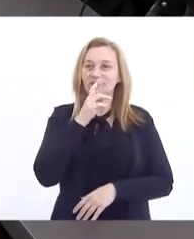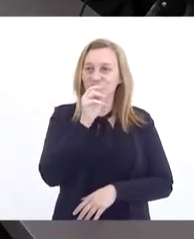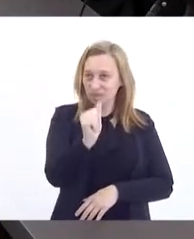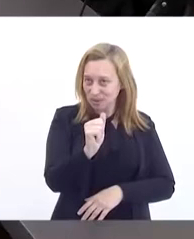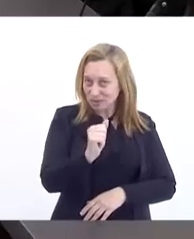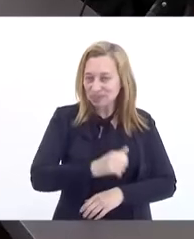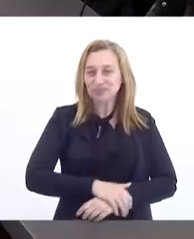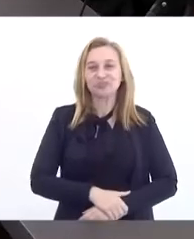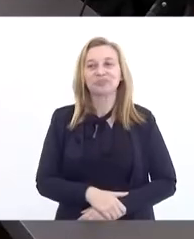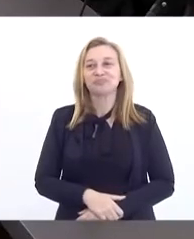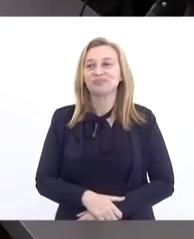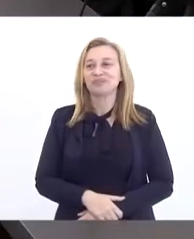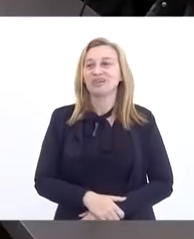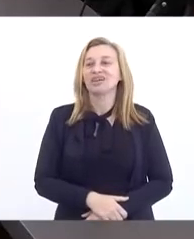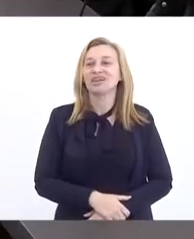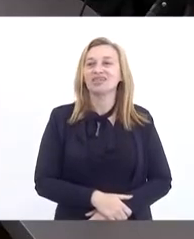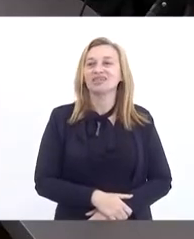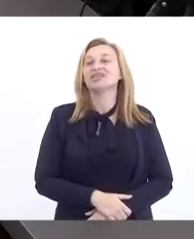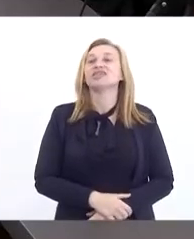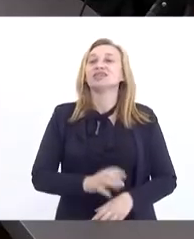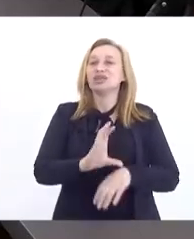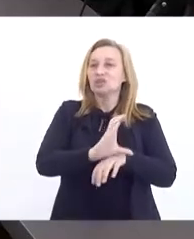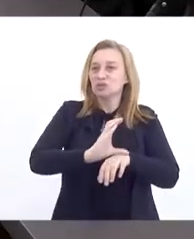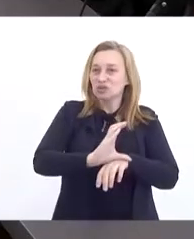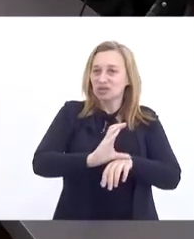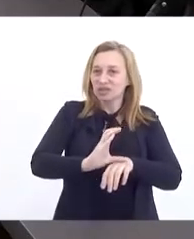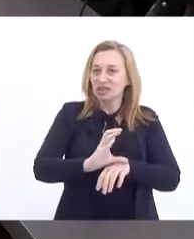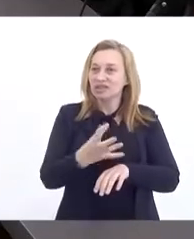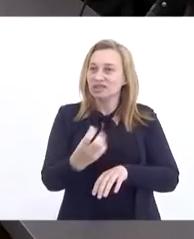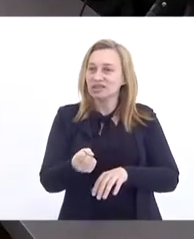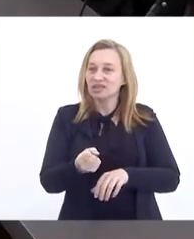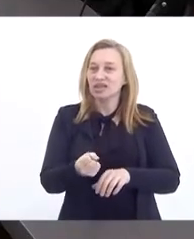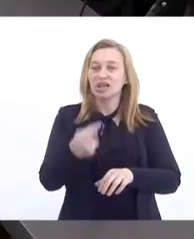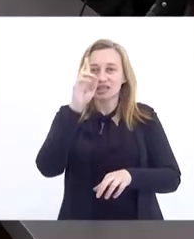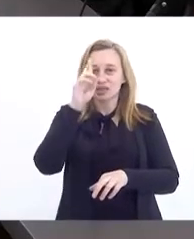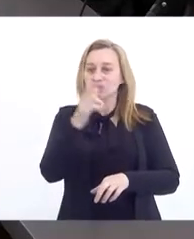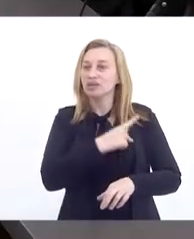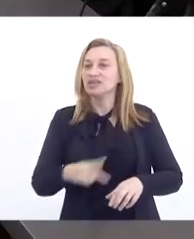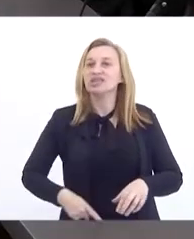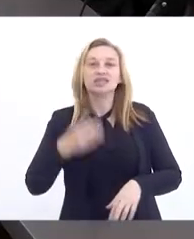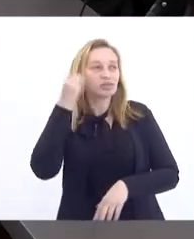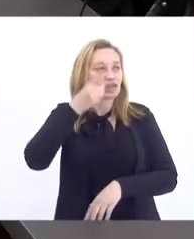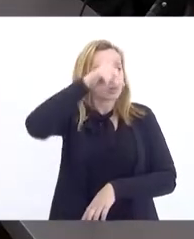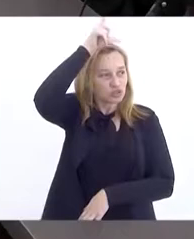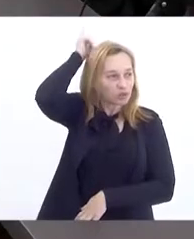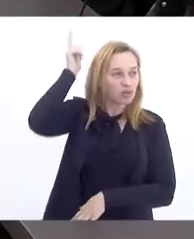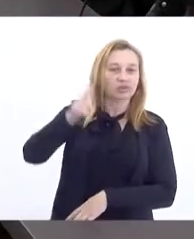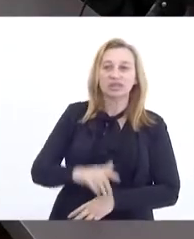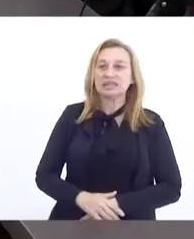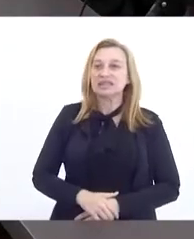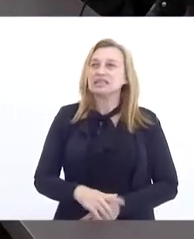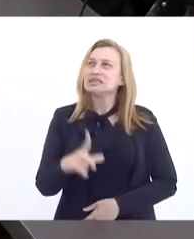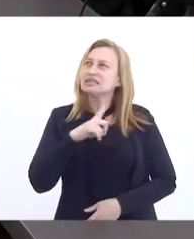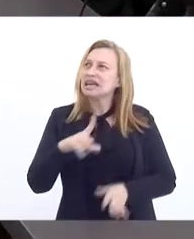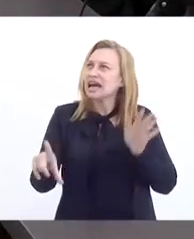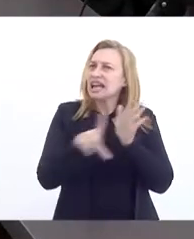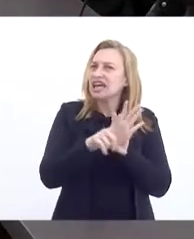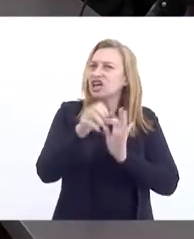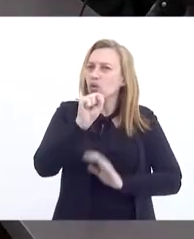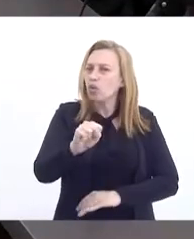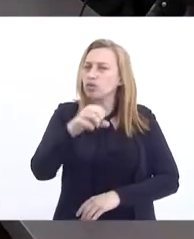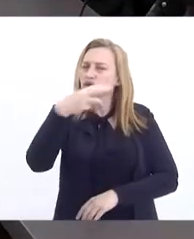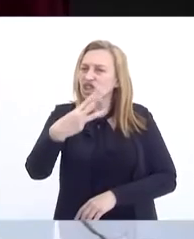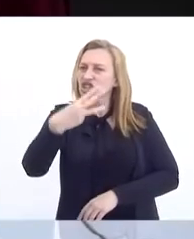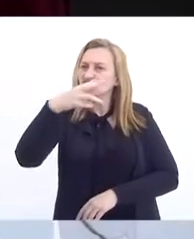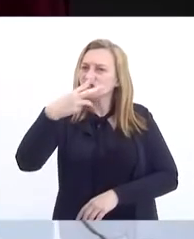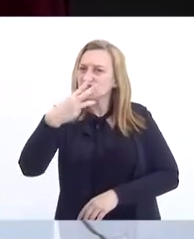Amorim. Aparecer pela constitucionalidade. Senhor presidente. Deputado Luiz Paulo. Existe a lei